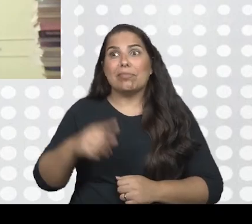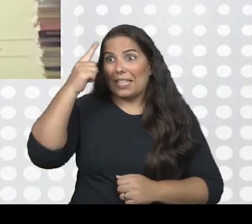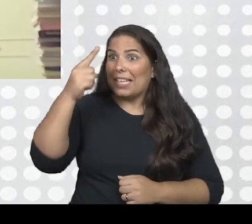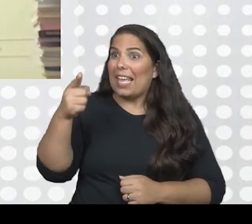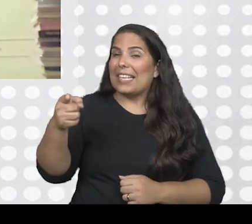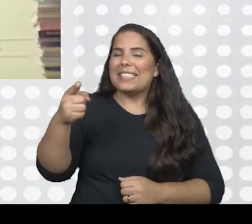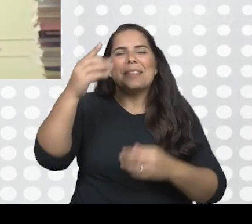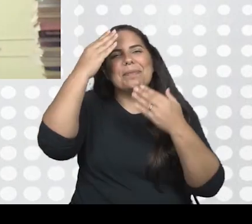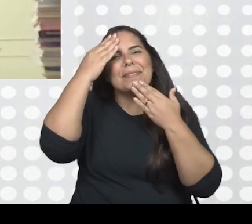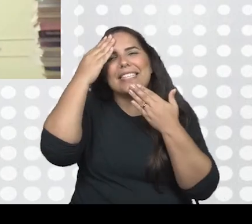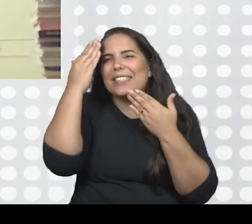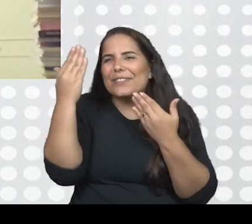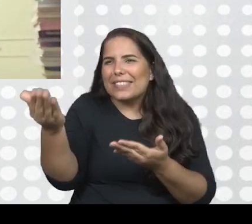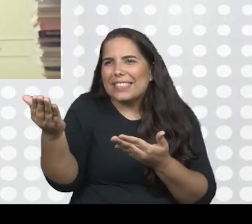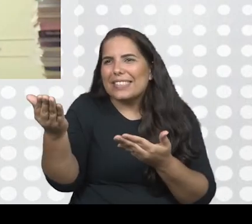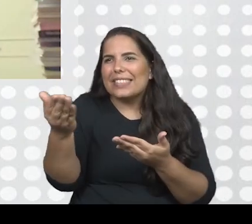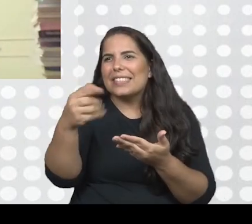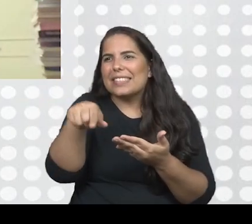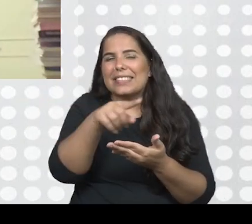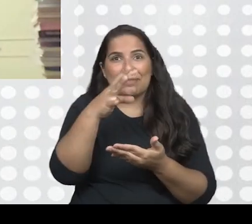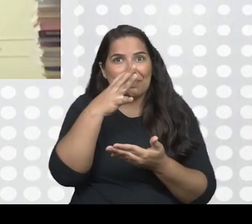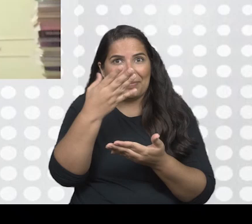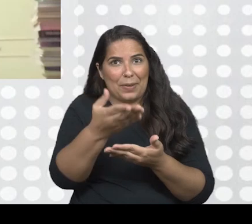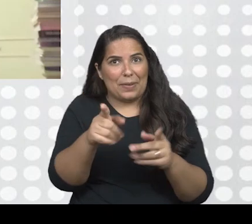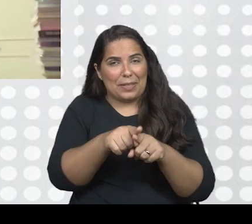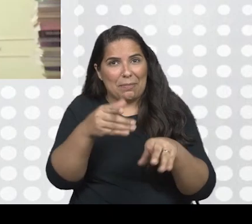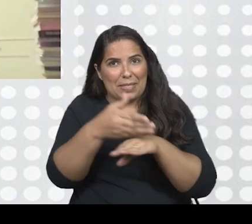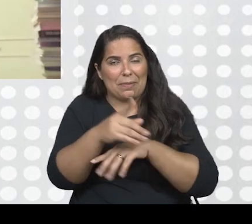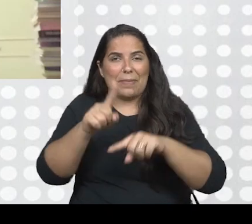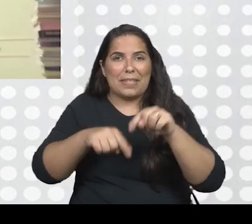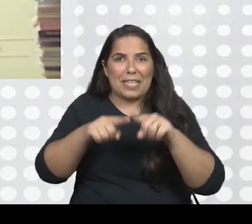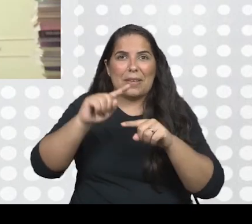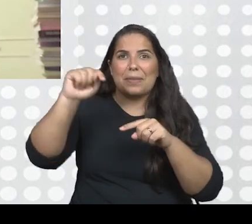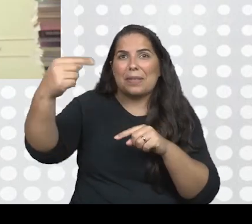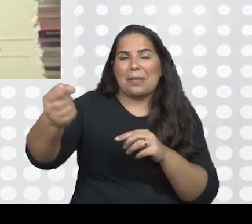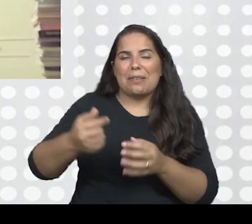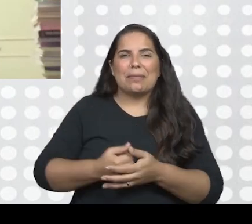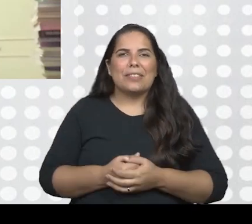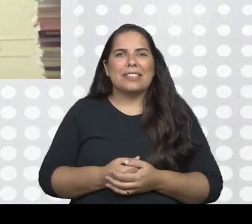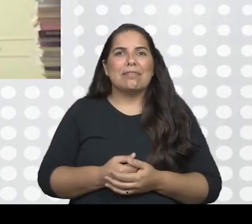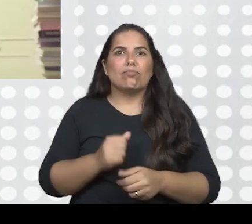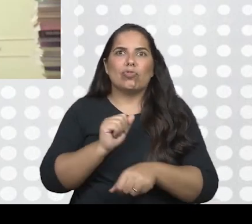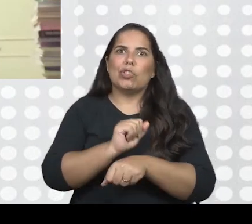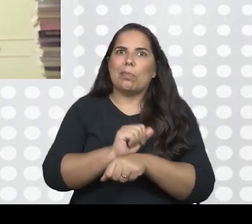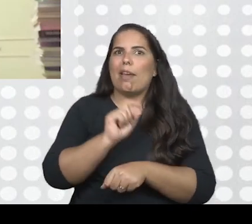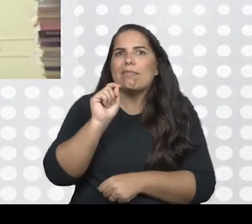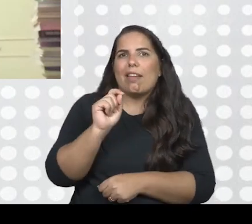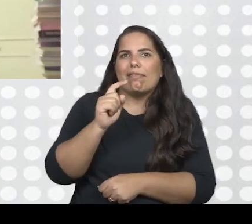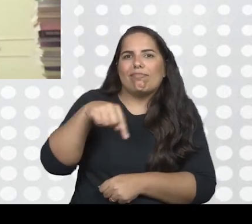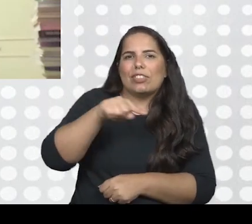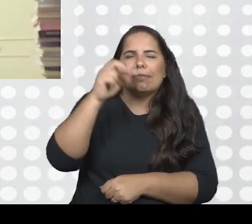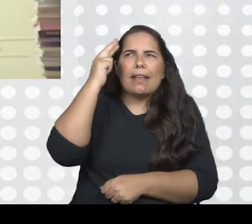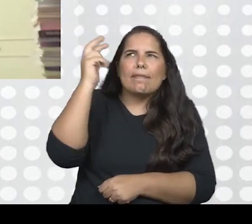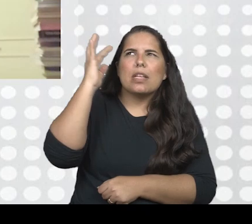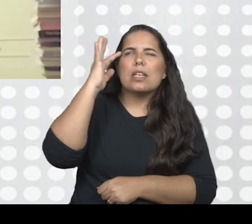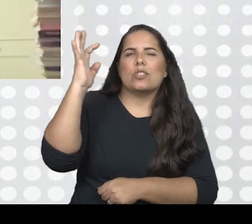essa. Agradeço a você que esteve aqui conosco, que está acessando esse material posteriormente. Espero que as